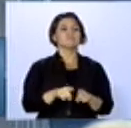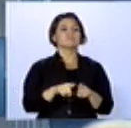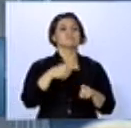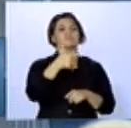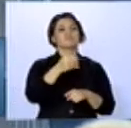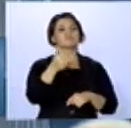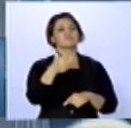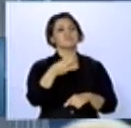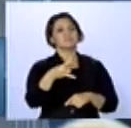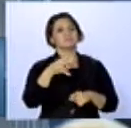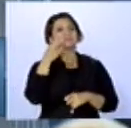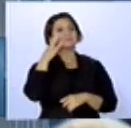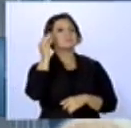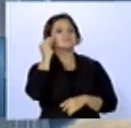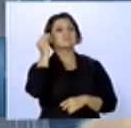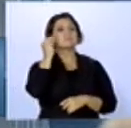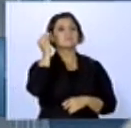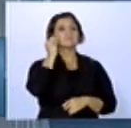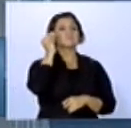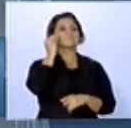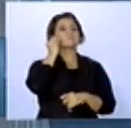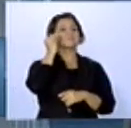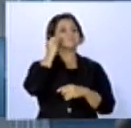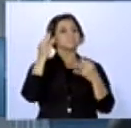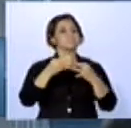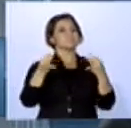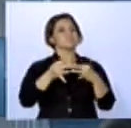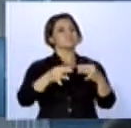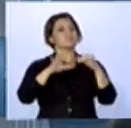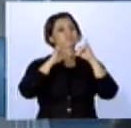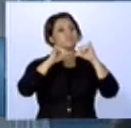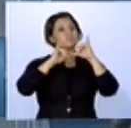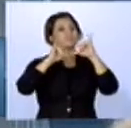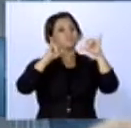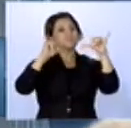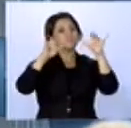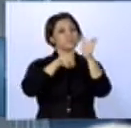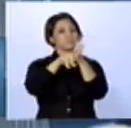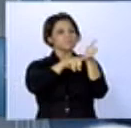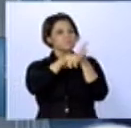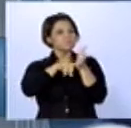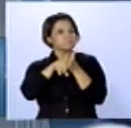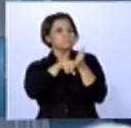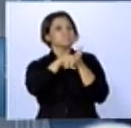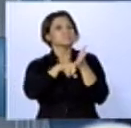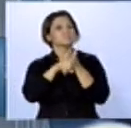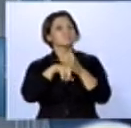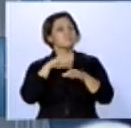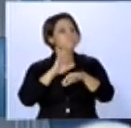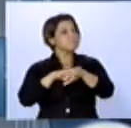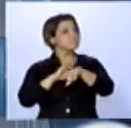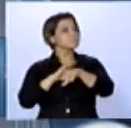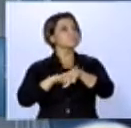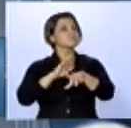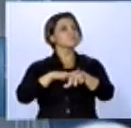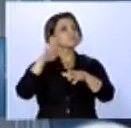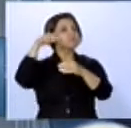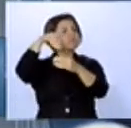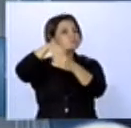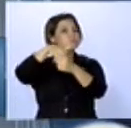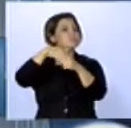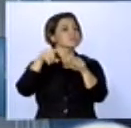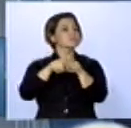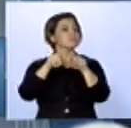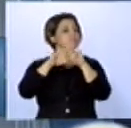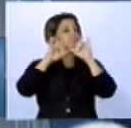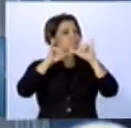aprimorando a sua forma de divulgar os dados durante mesmo as campanhas eleitorais de que é um